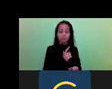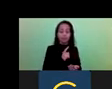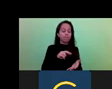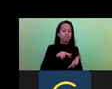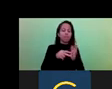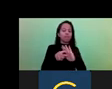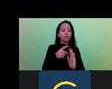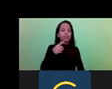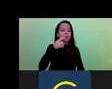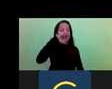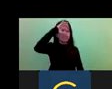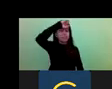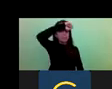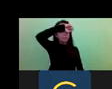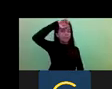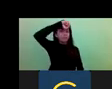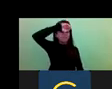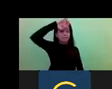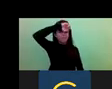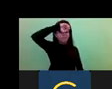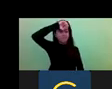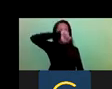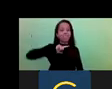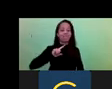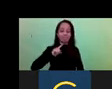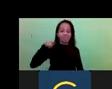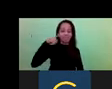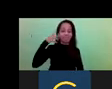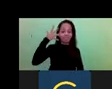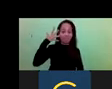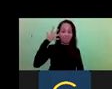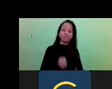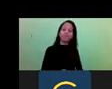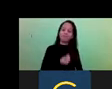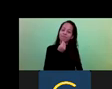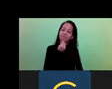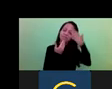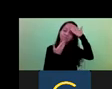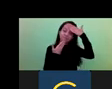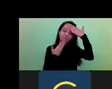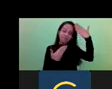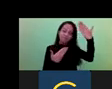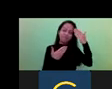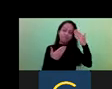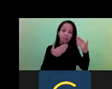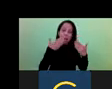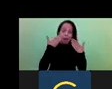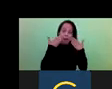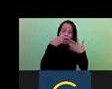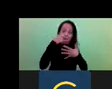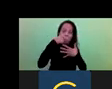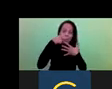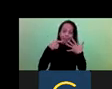depois que você concluir a sua fala. Obrigado. Obrigado pela apresentação também.